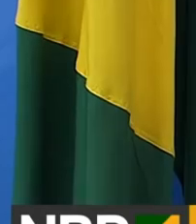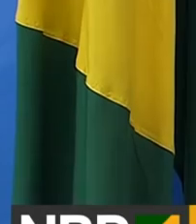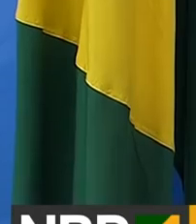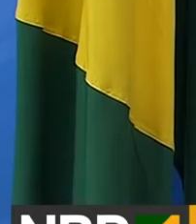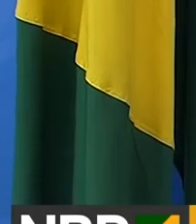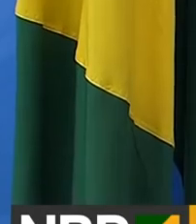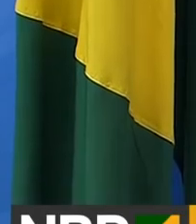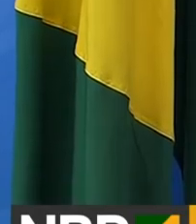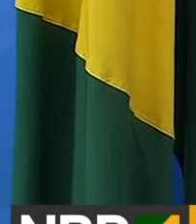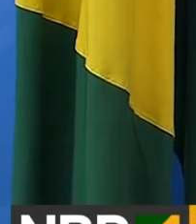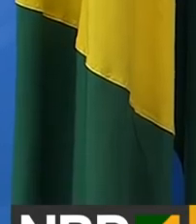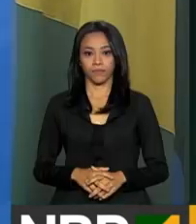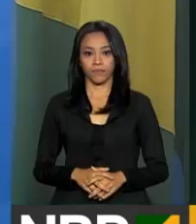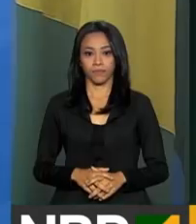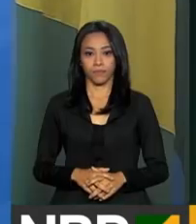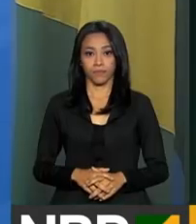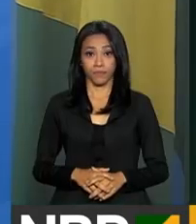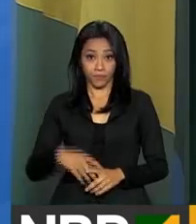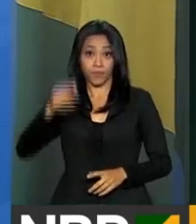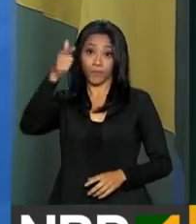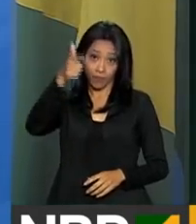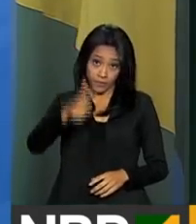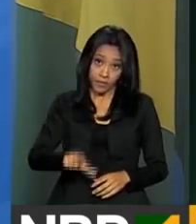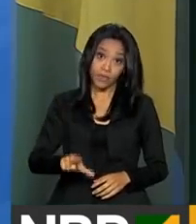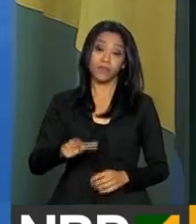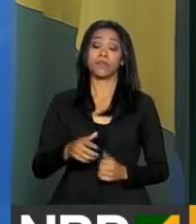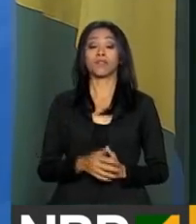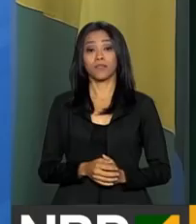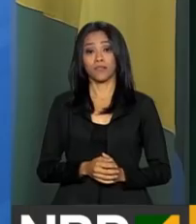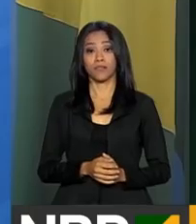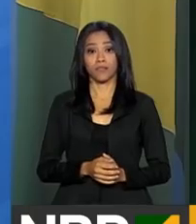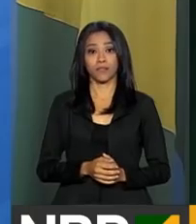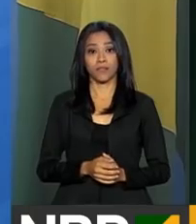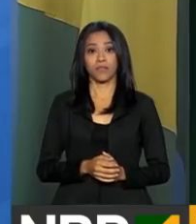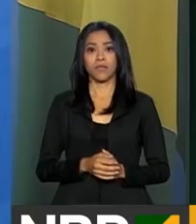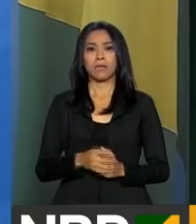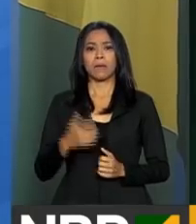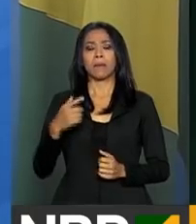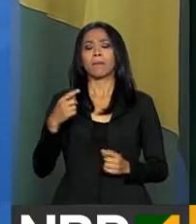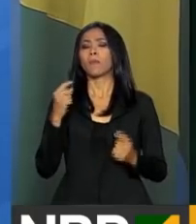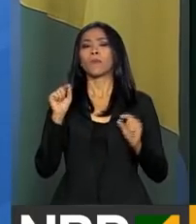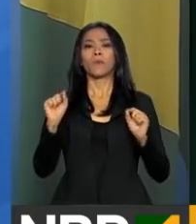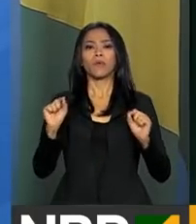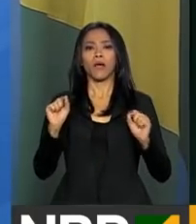mais uma vez naturalmente para protestar